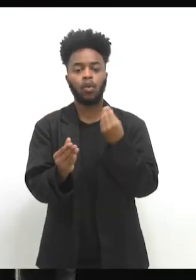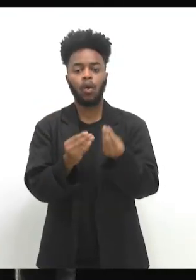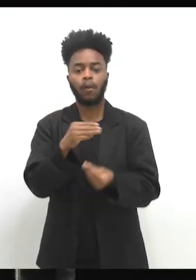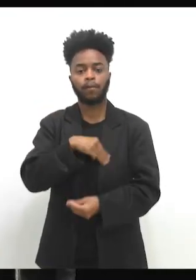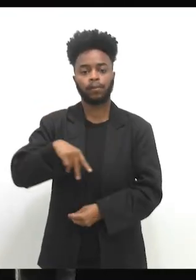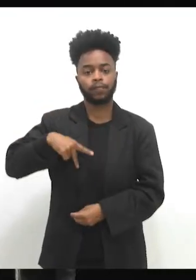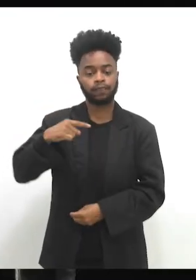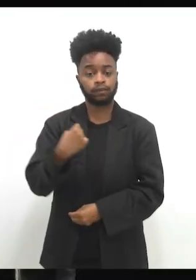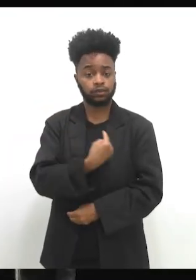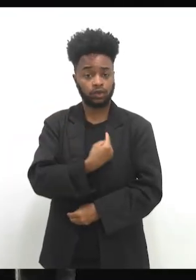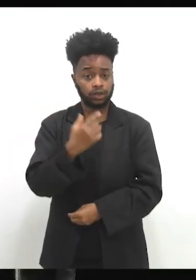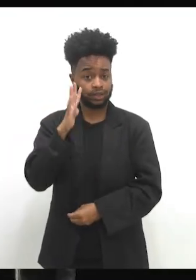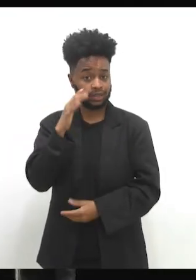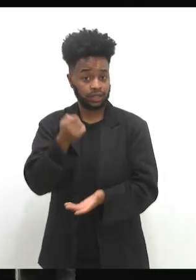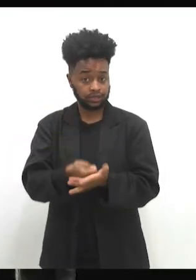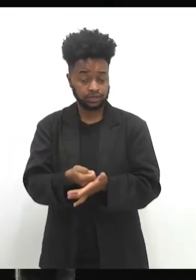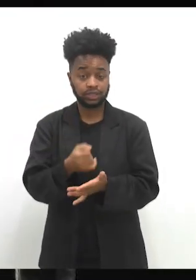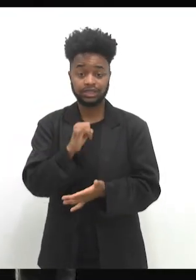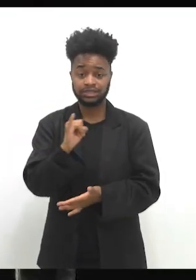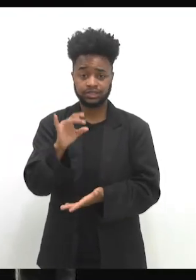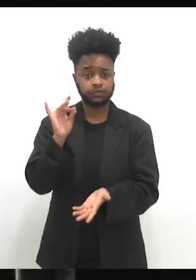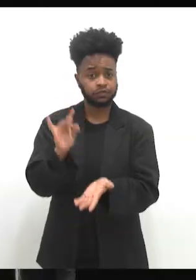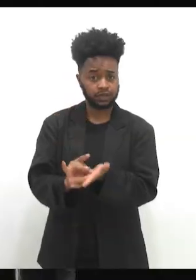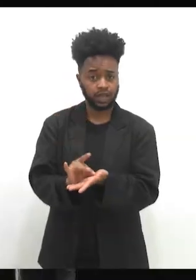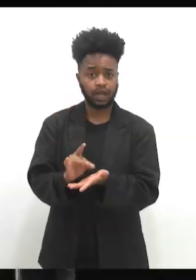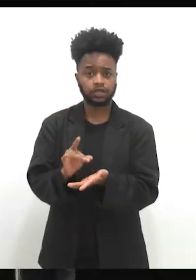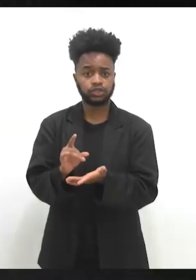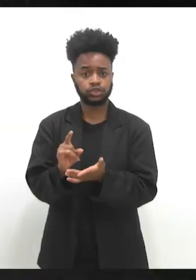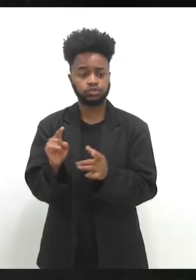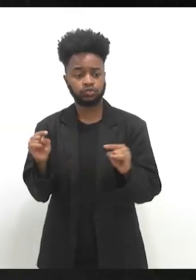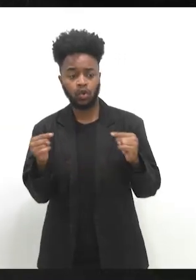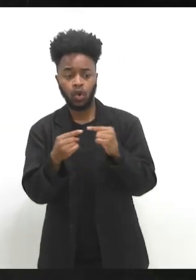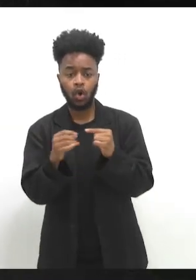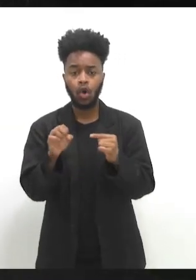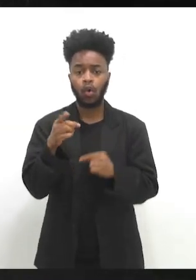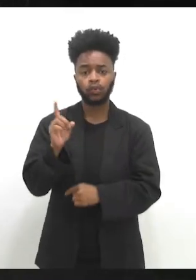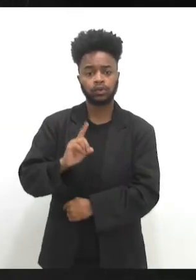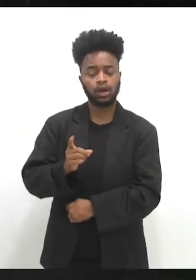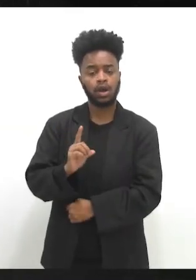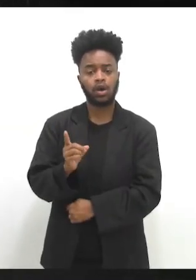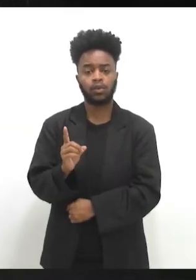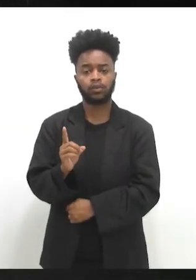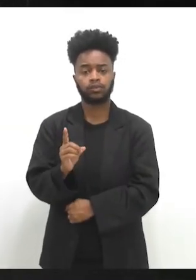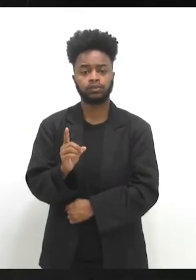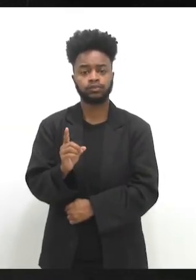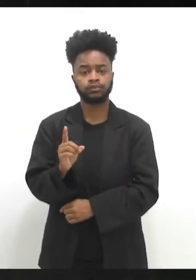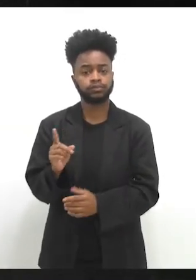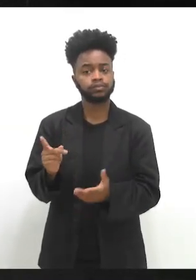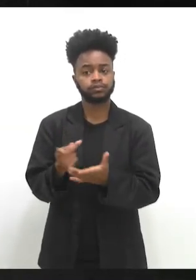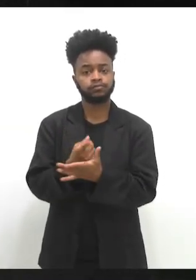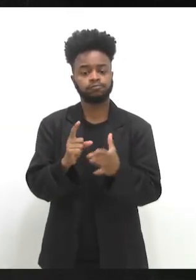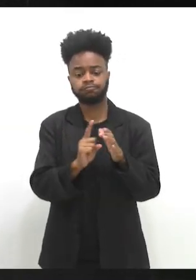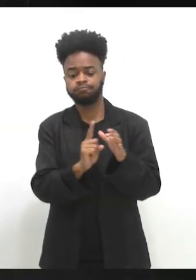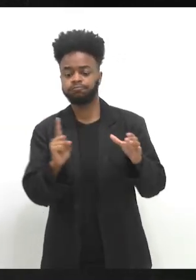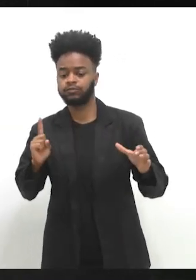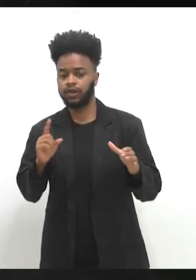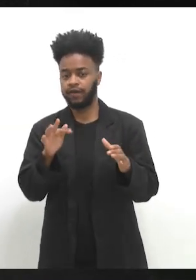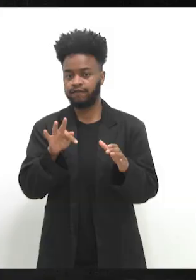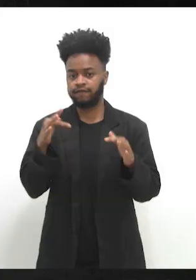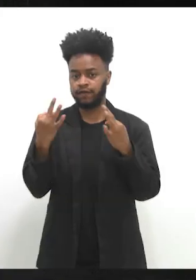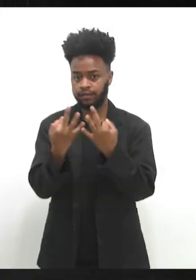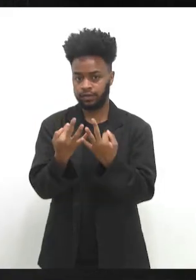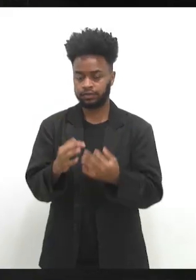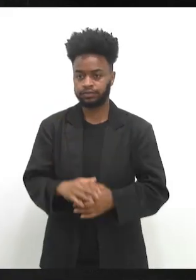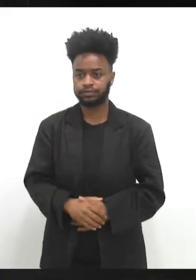do Ministério Público, o juiz vai decidir se realmente houve ou não um caso de destituição do poder familiar